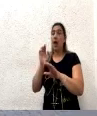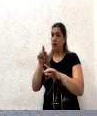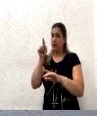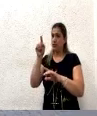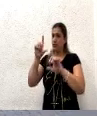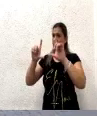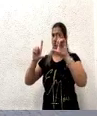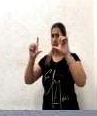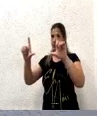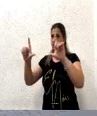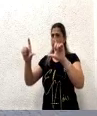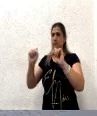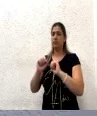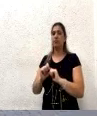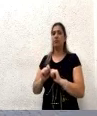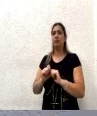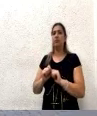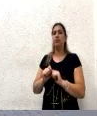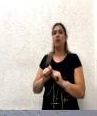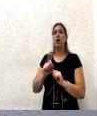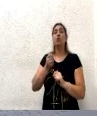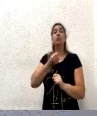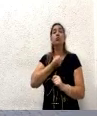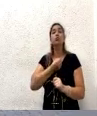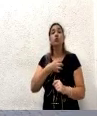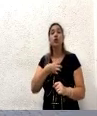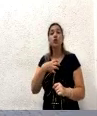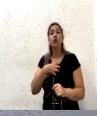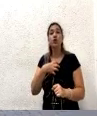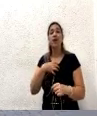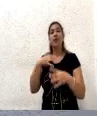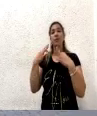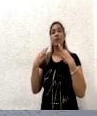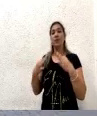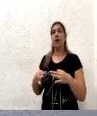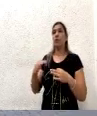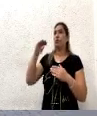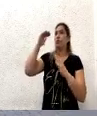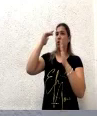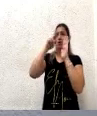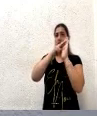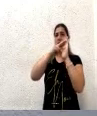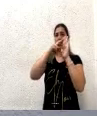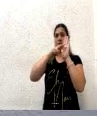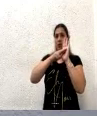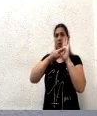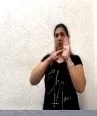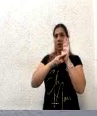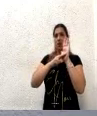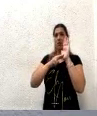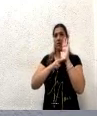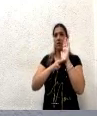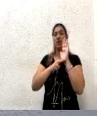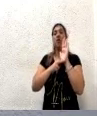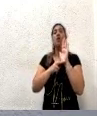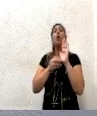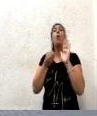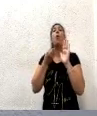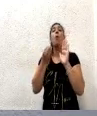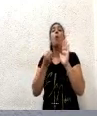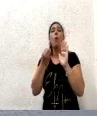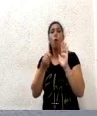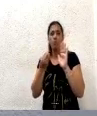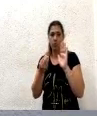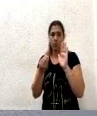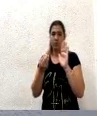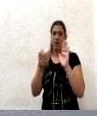Na página do Ministério, você vai encontrar o manejo clínico, e ele está lá falando em cada estágio. Para esse,